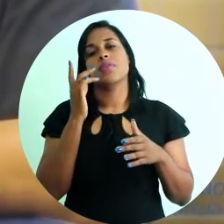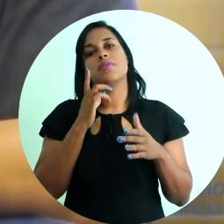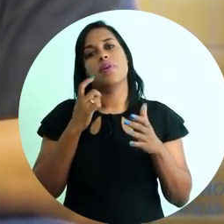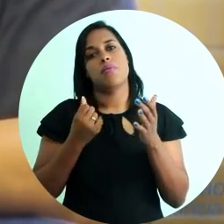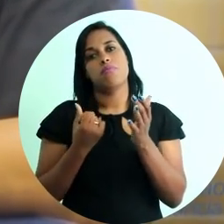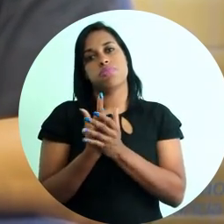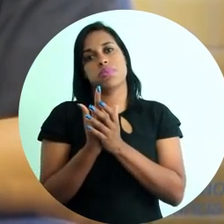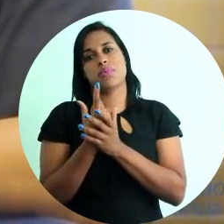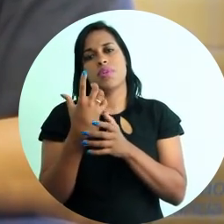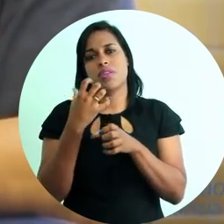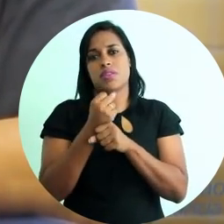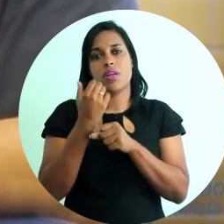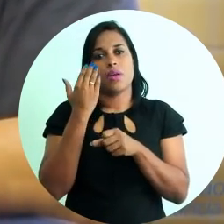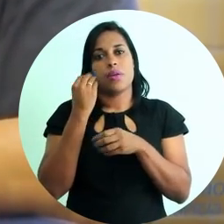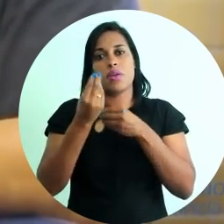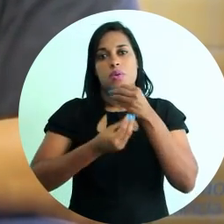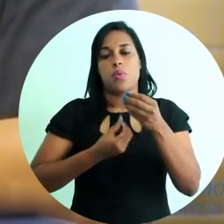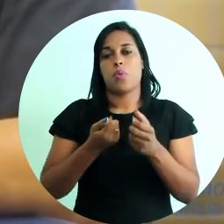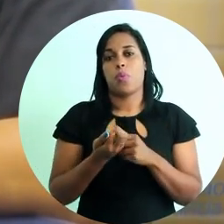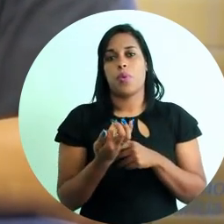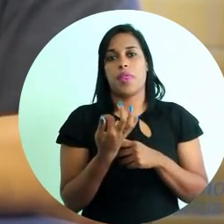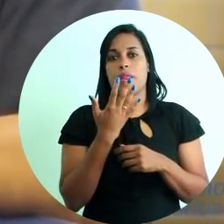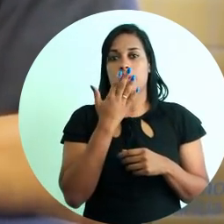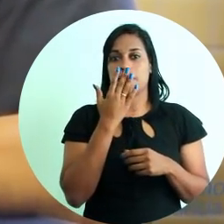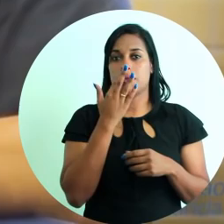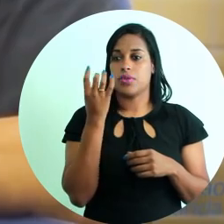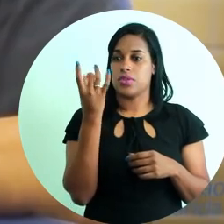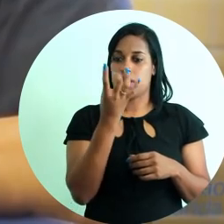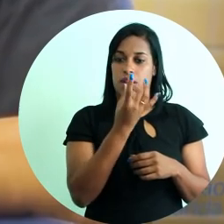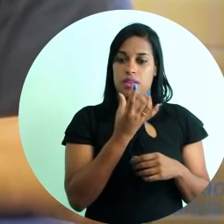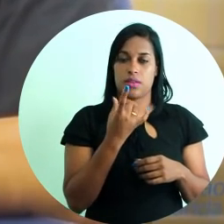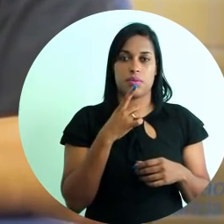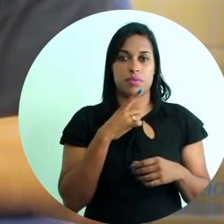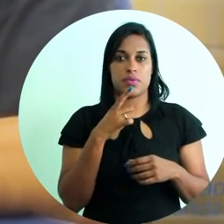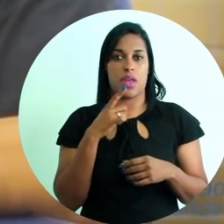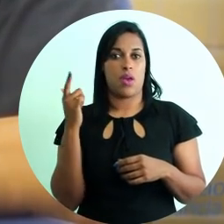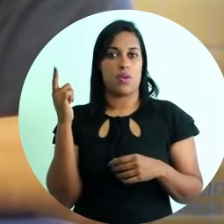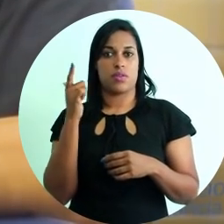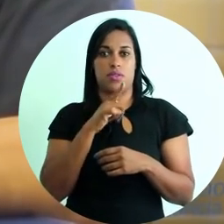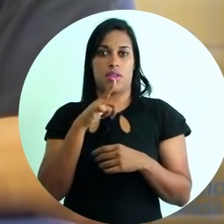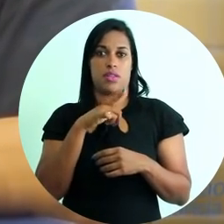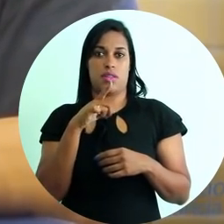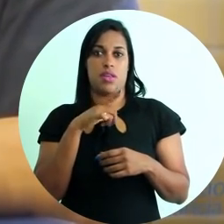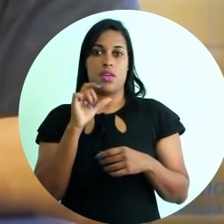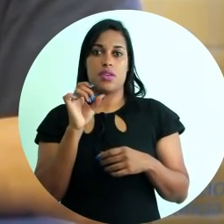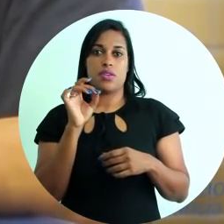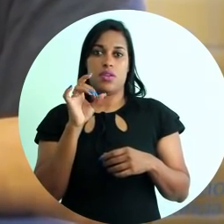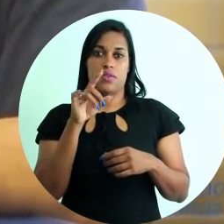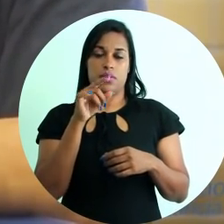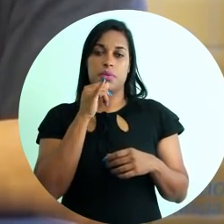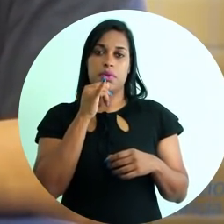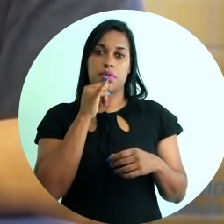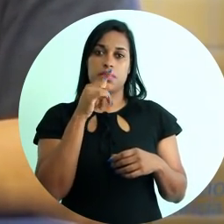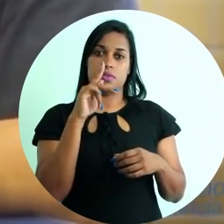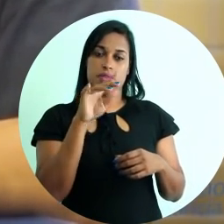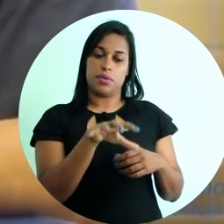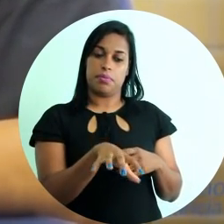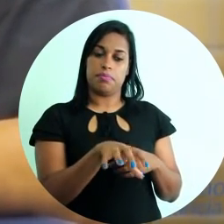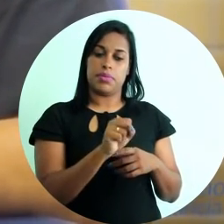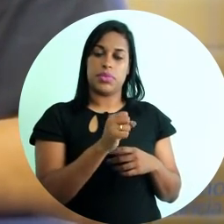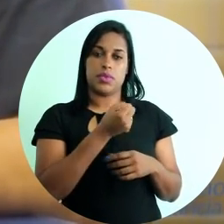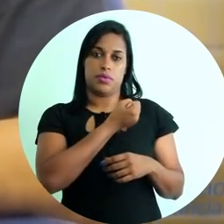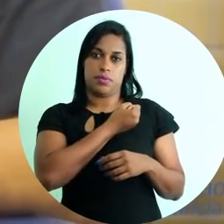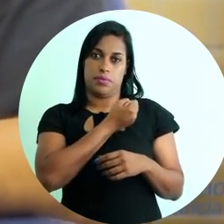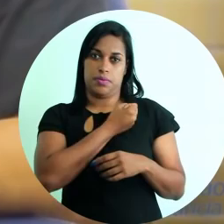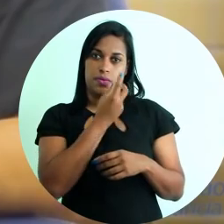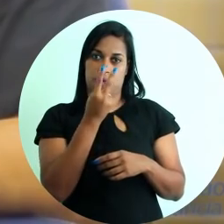para descobrir quantas cores cada um desses formatos de bits consegue exibir, é só você pegar, por exemplo, o